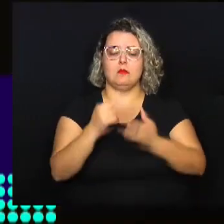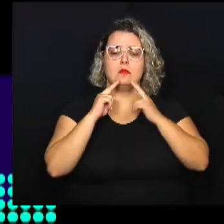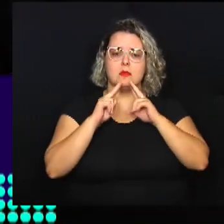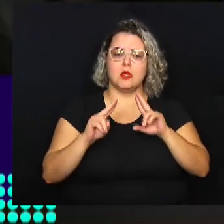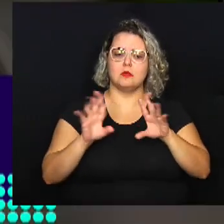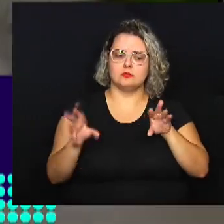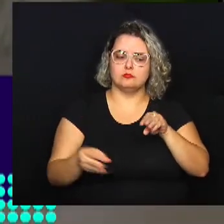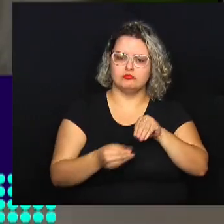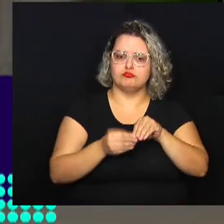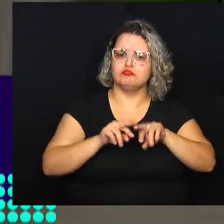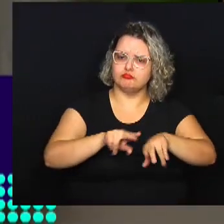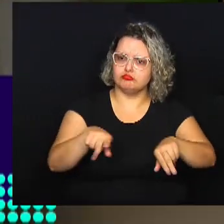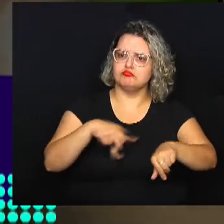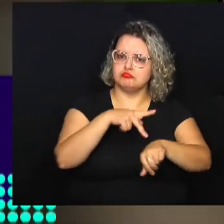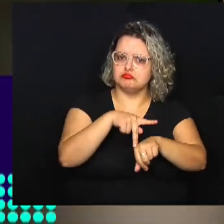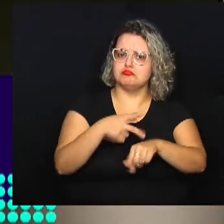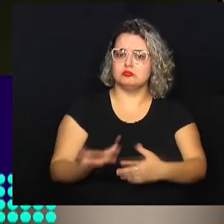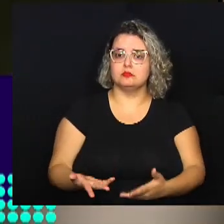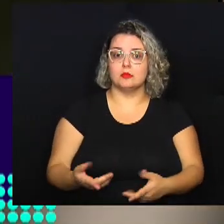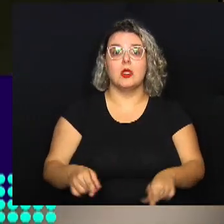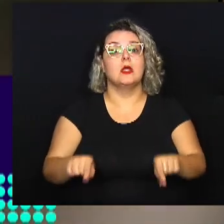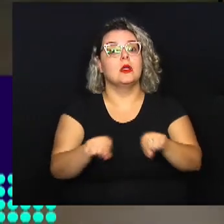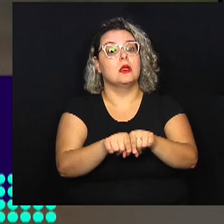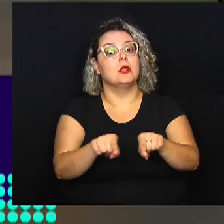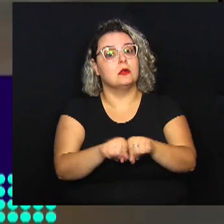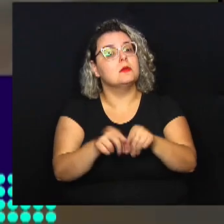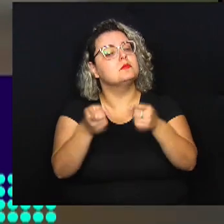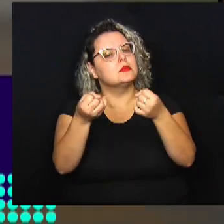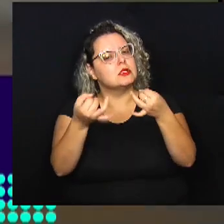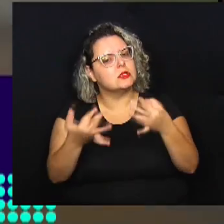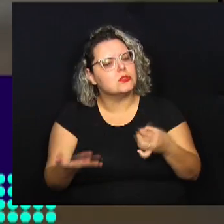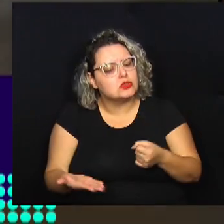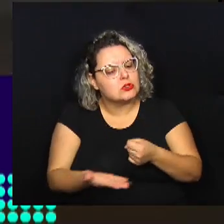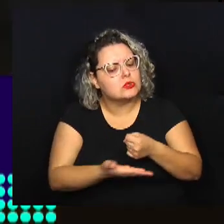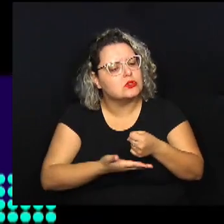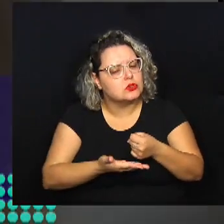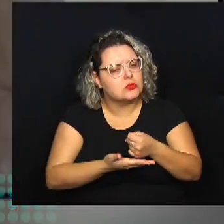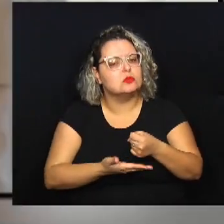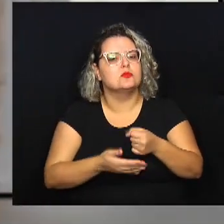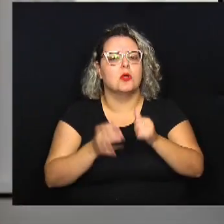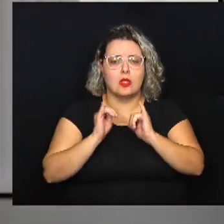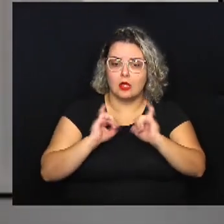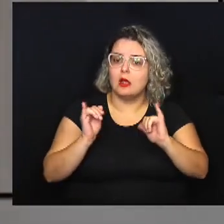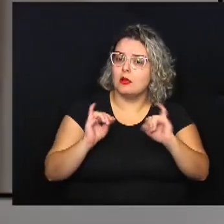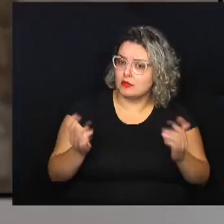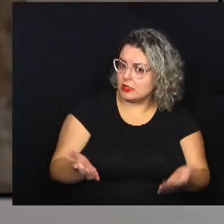de vários países, ao mesmo tempo que explica os fundamentos daquela mensagem.